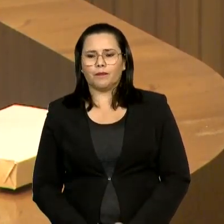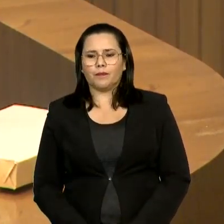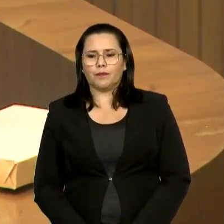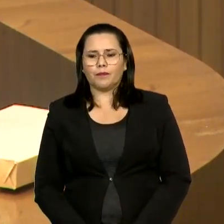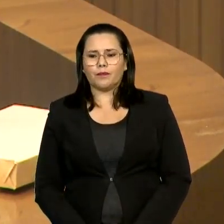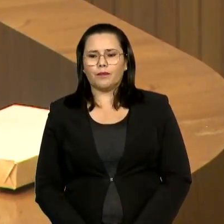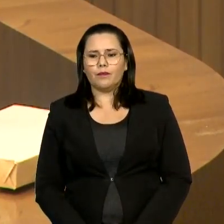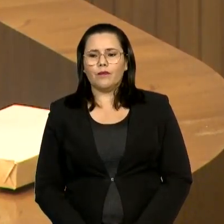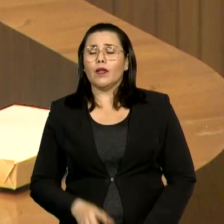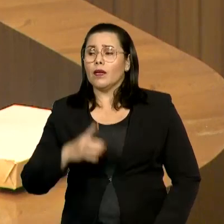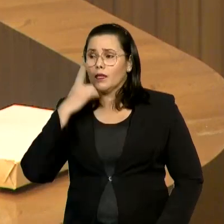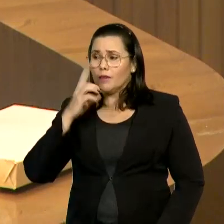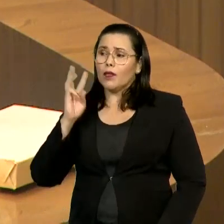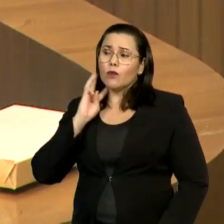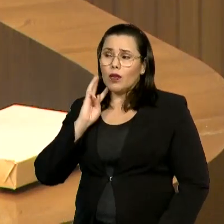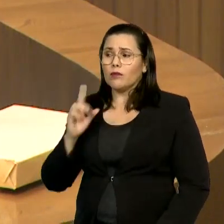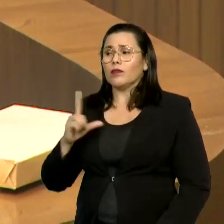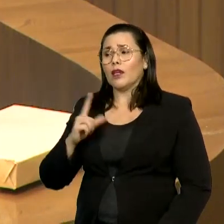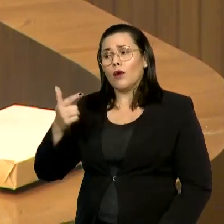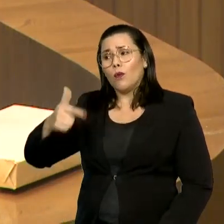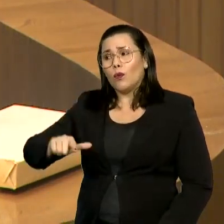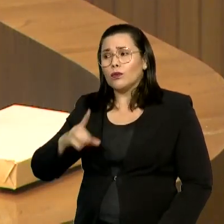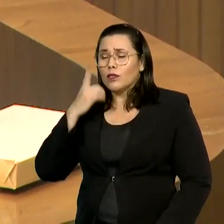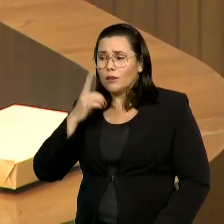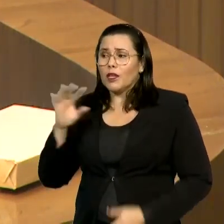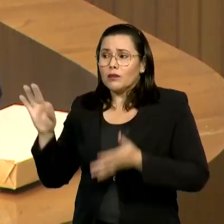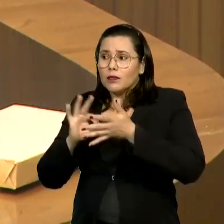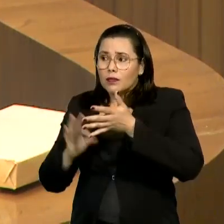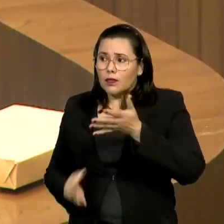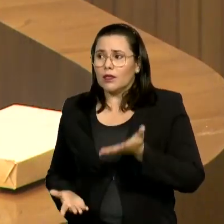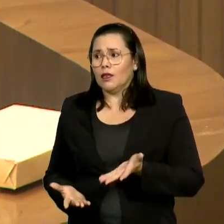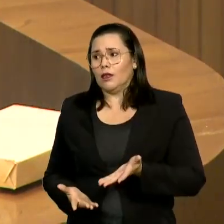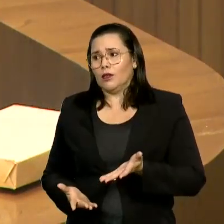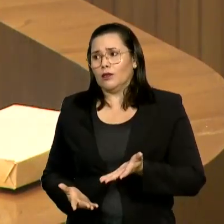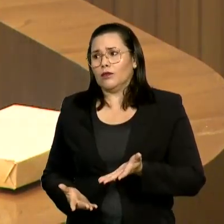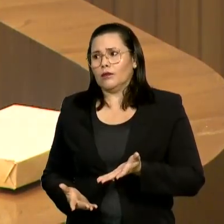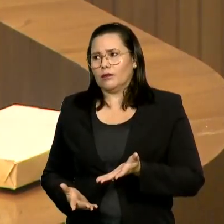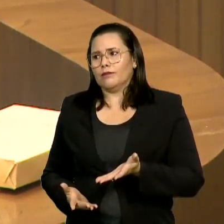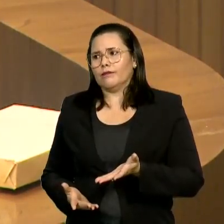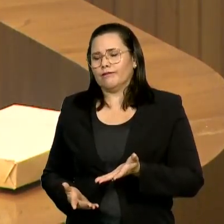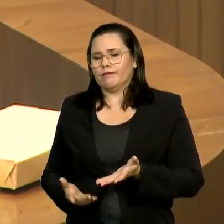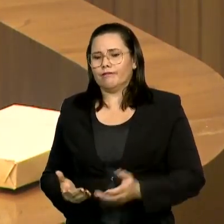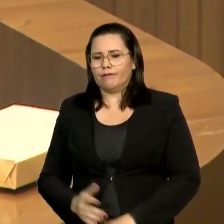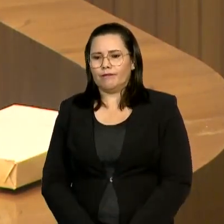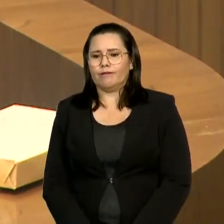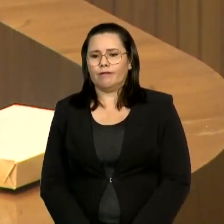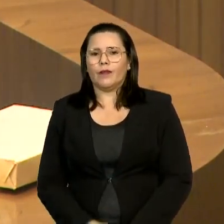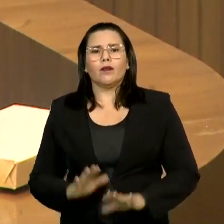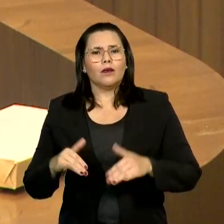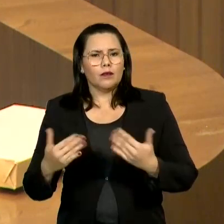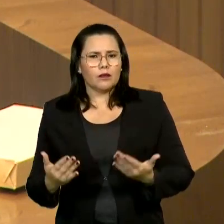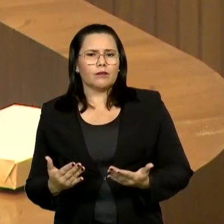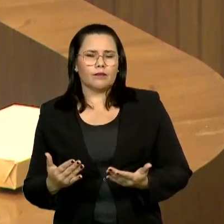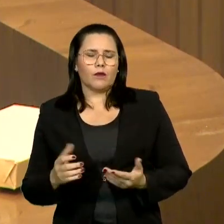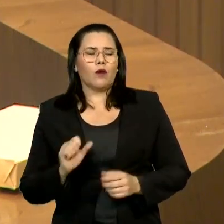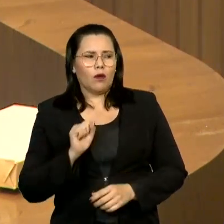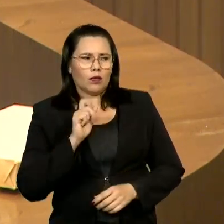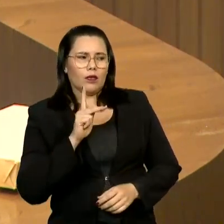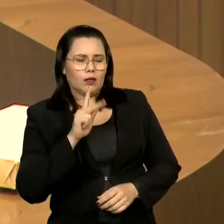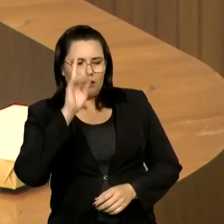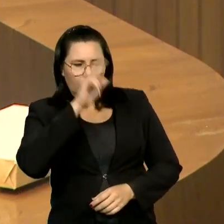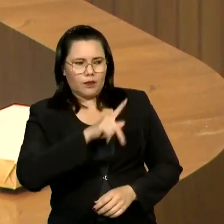Conclua, deputado, porque tem muito orador inscrito e não vai dar tempo para todos. Que esse cidadão